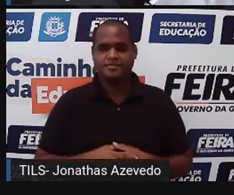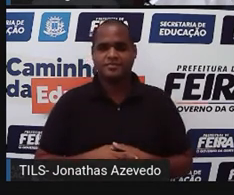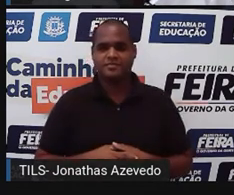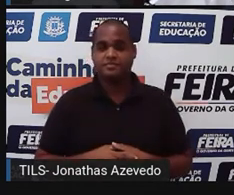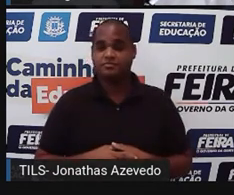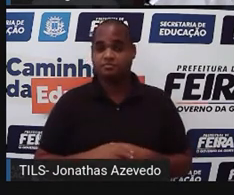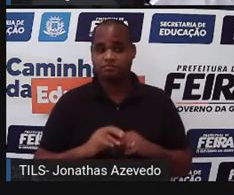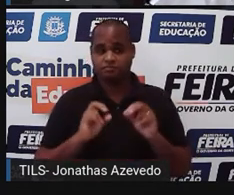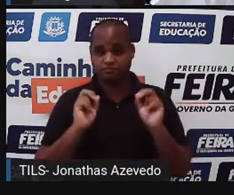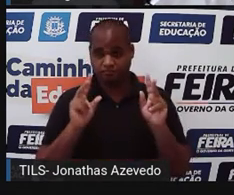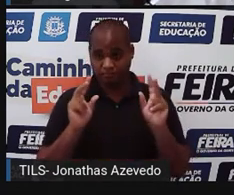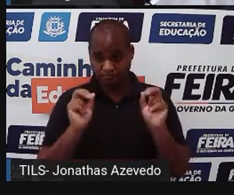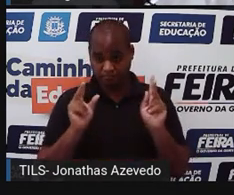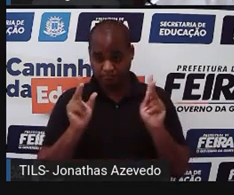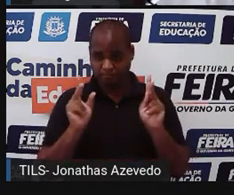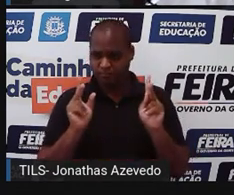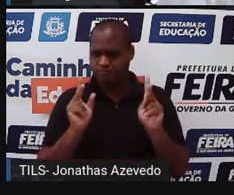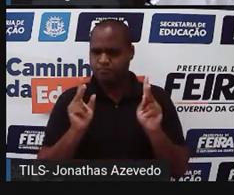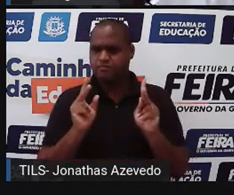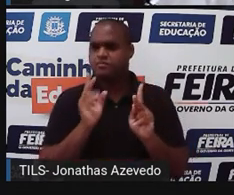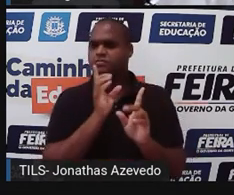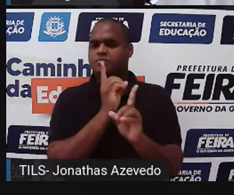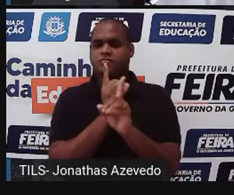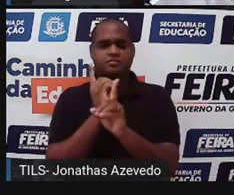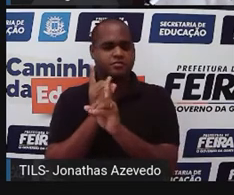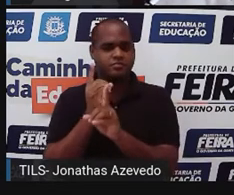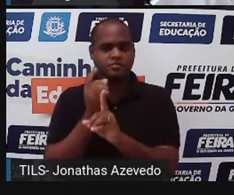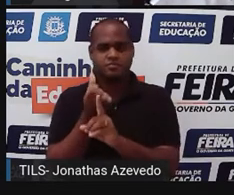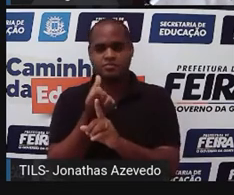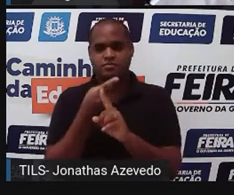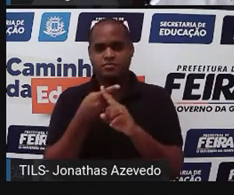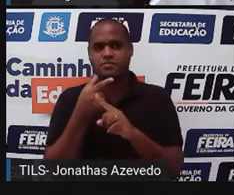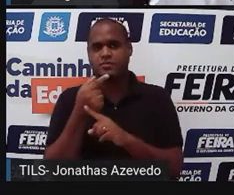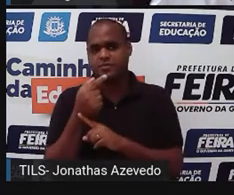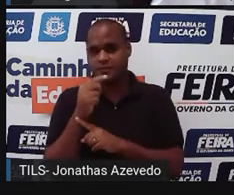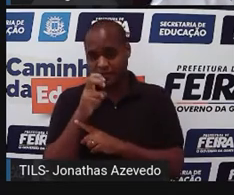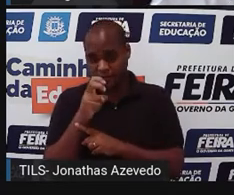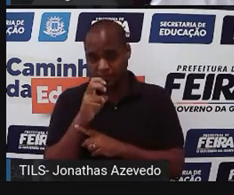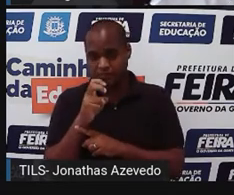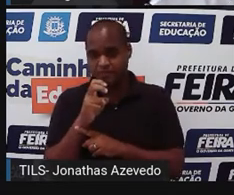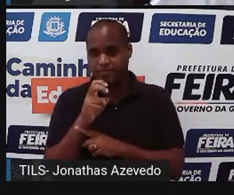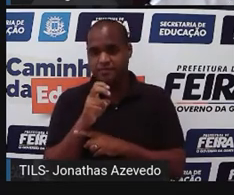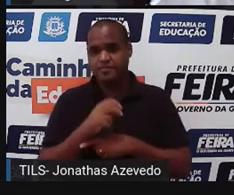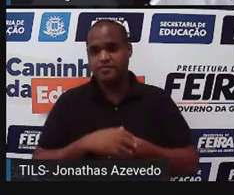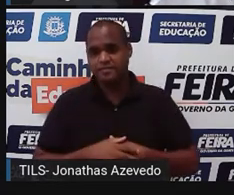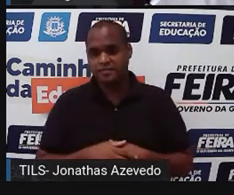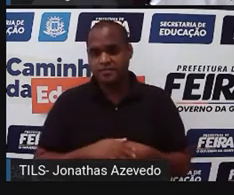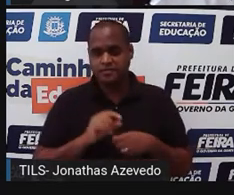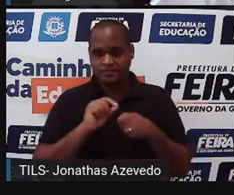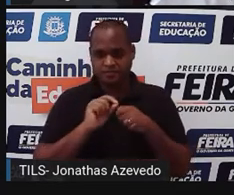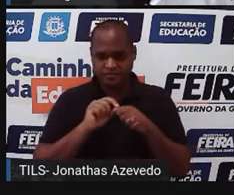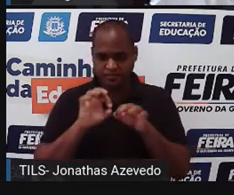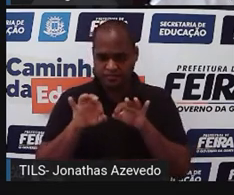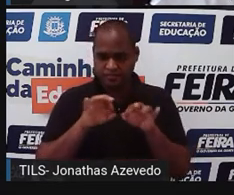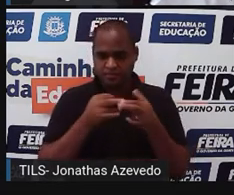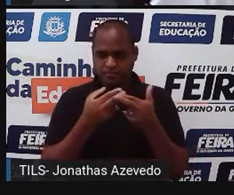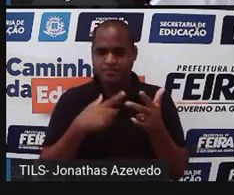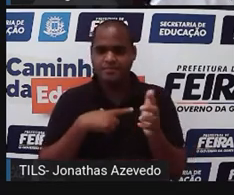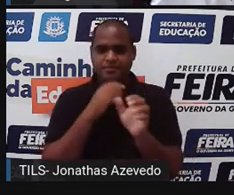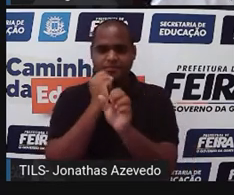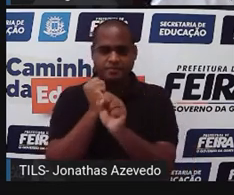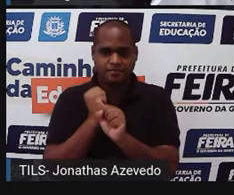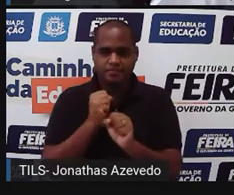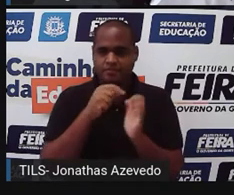Oi beleza e já em conta para mim aí 6 x 5 tá fazendo aí o seu cálculo Zinho na